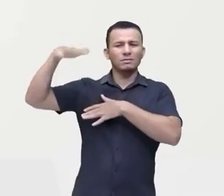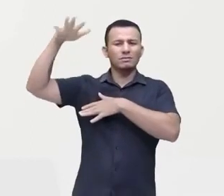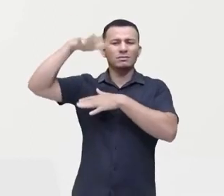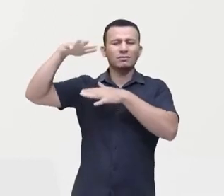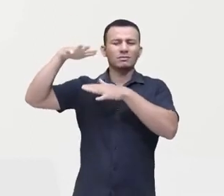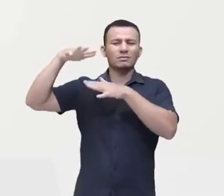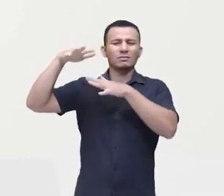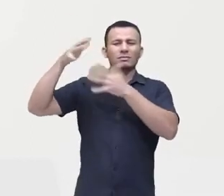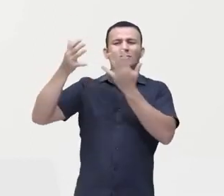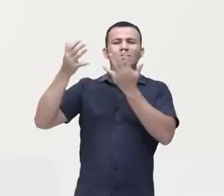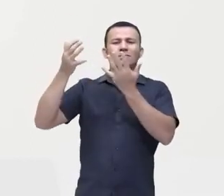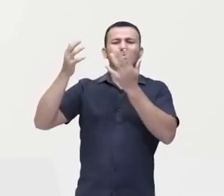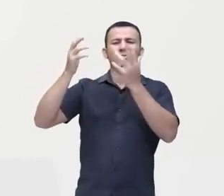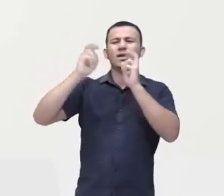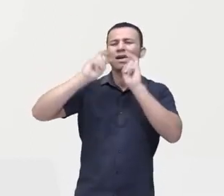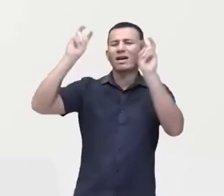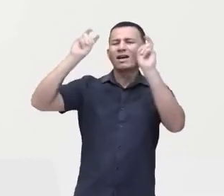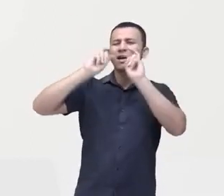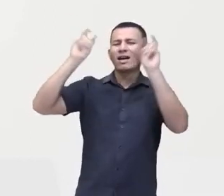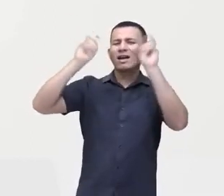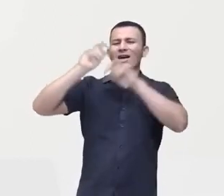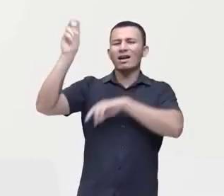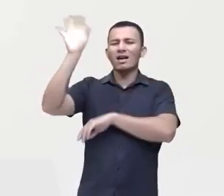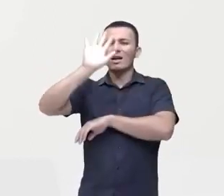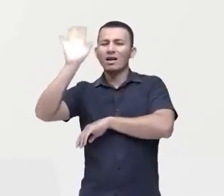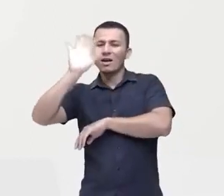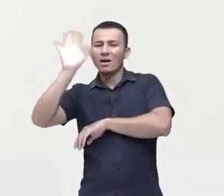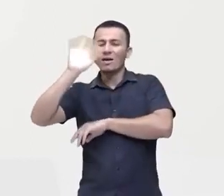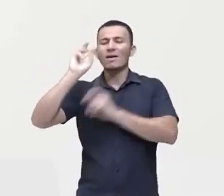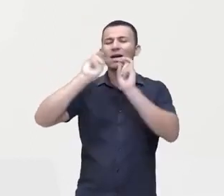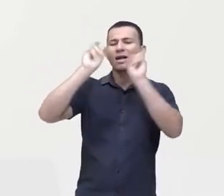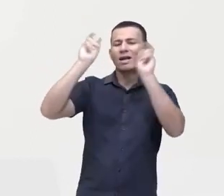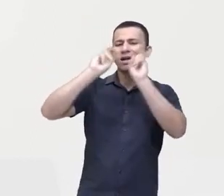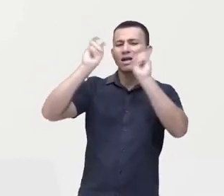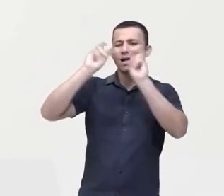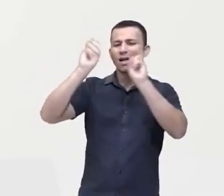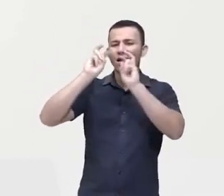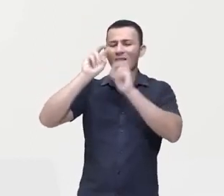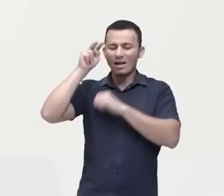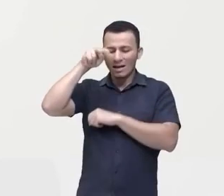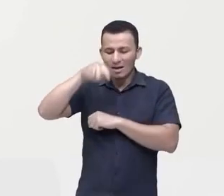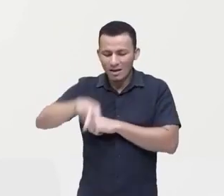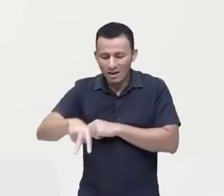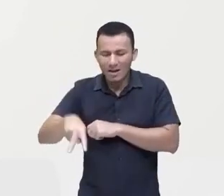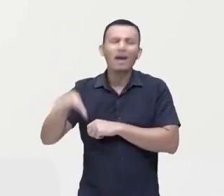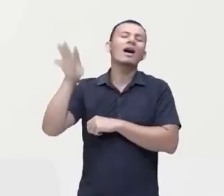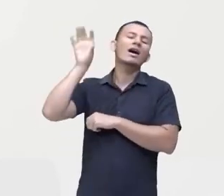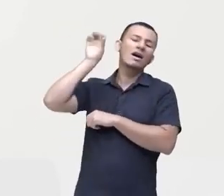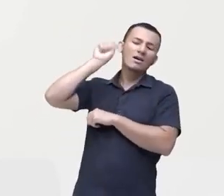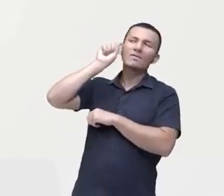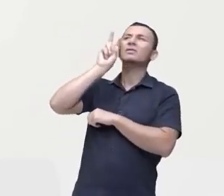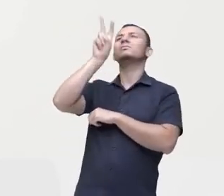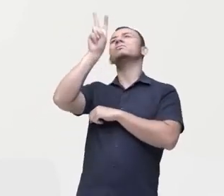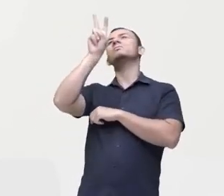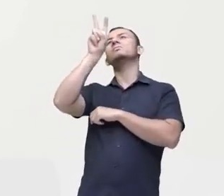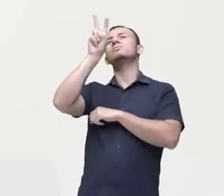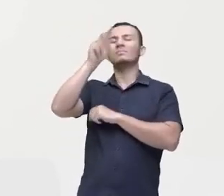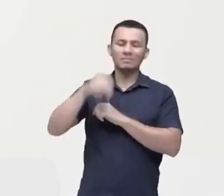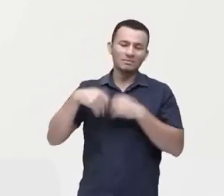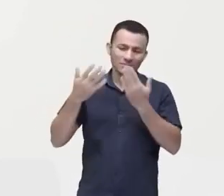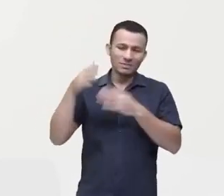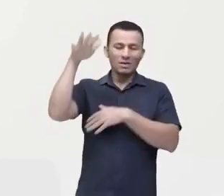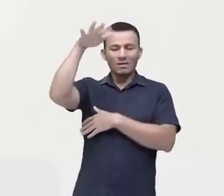Vocês estão vendo que ele está com a mãozinha assim? Ele está gritando. Ei! Para o coleguinha lá embaixo escutar ele. Então, em